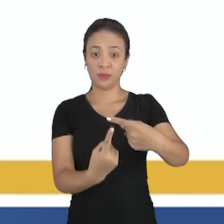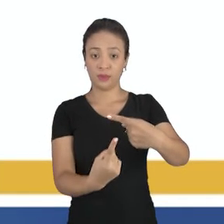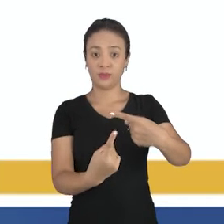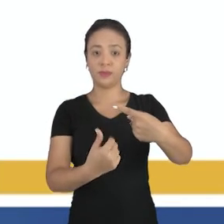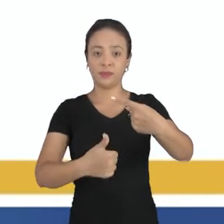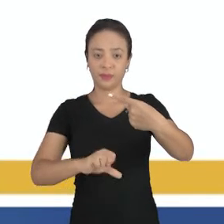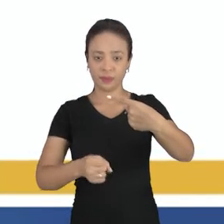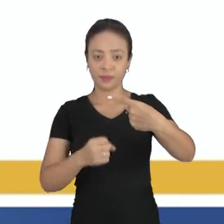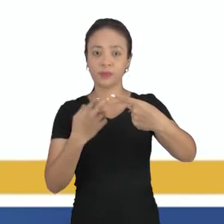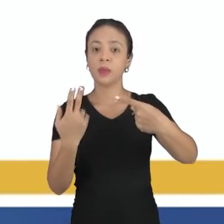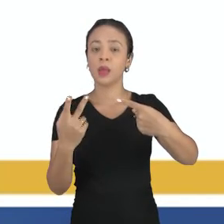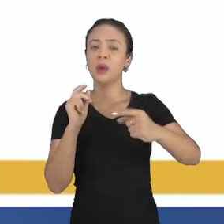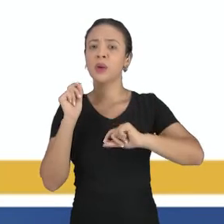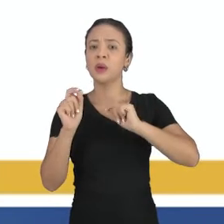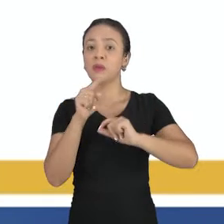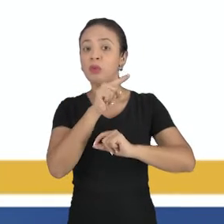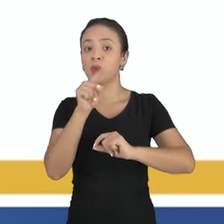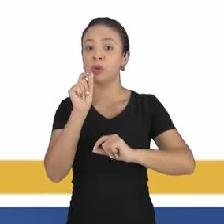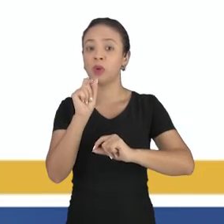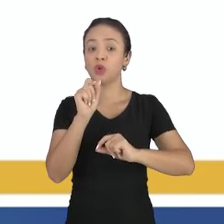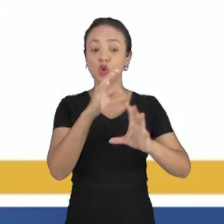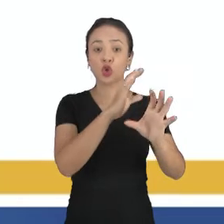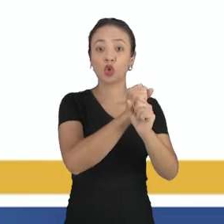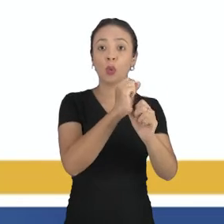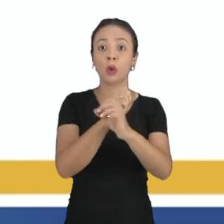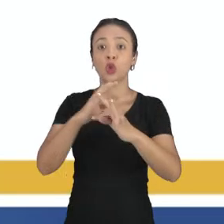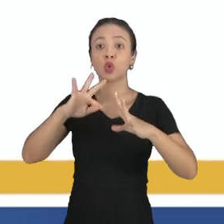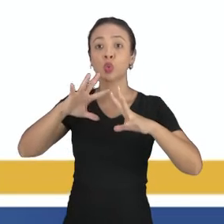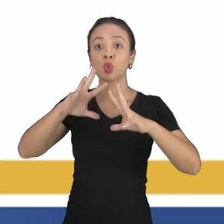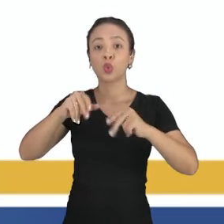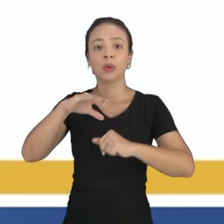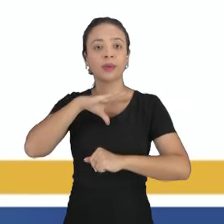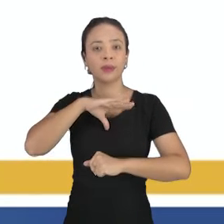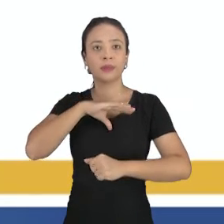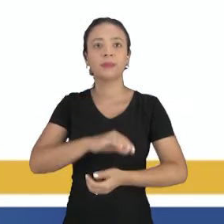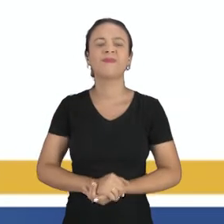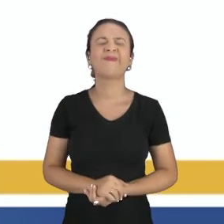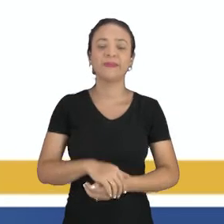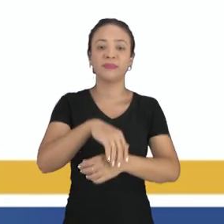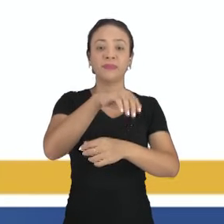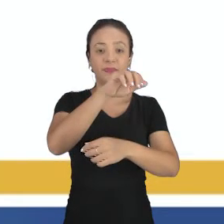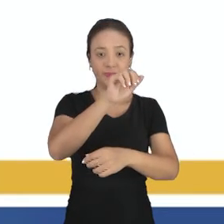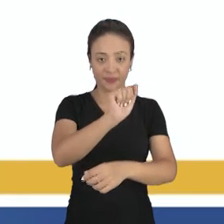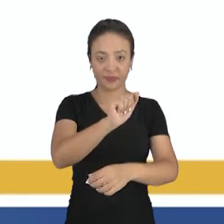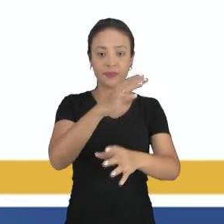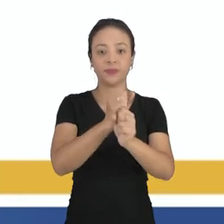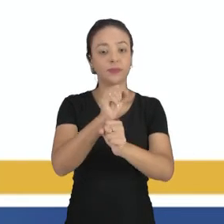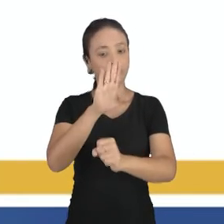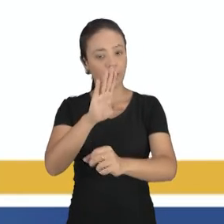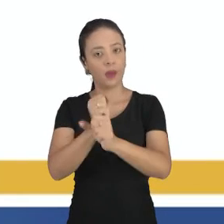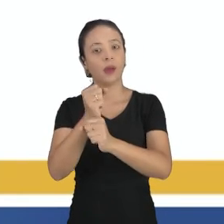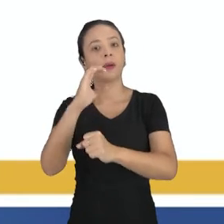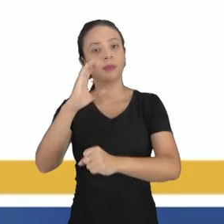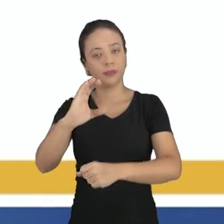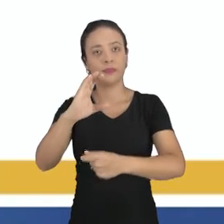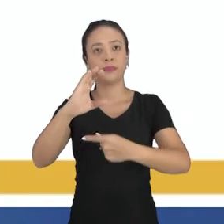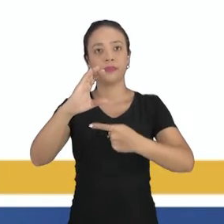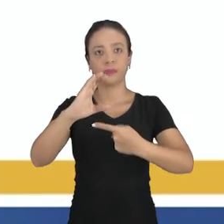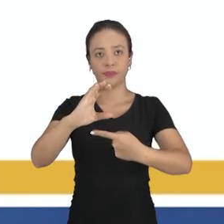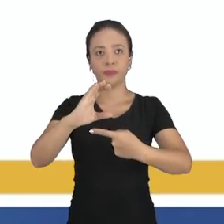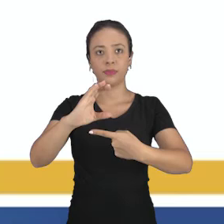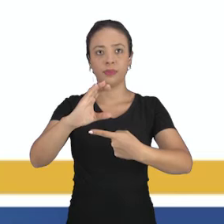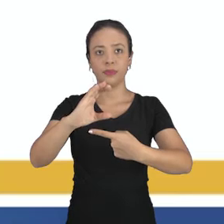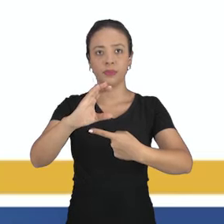é igual Aí você pega as cidades nesse caso soma elas a + b + c